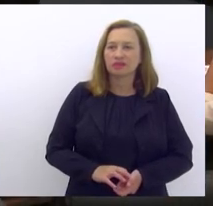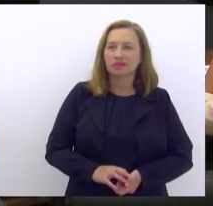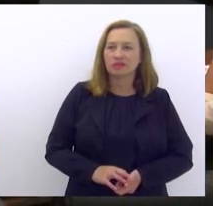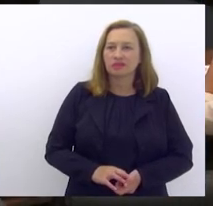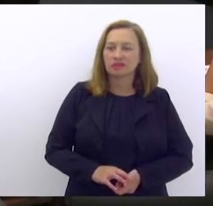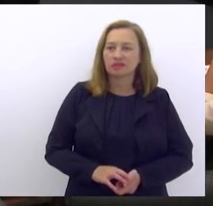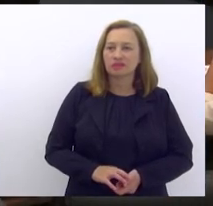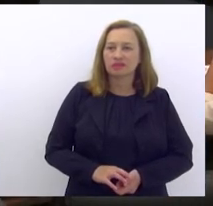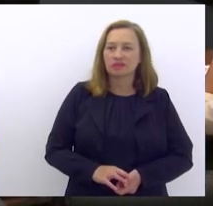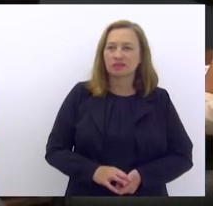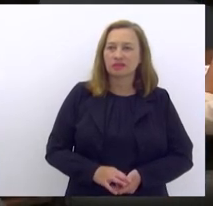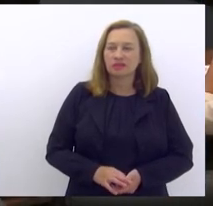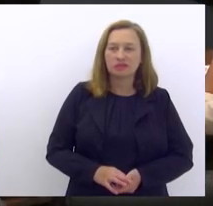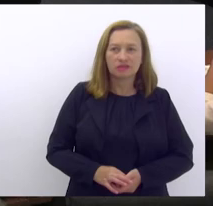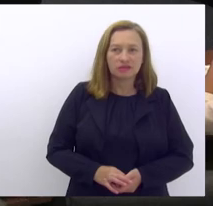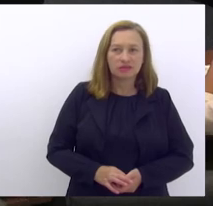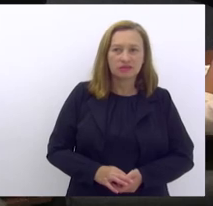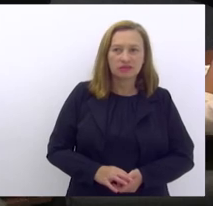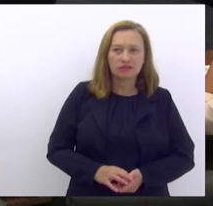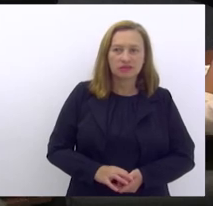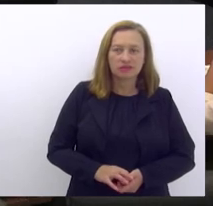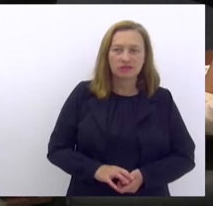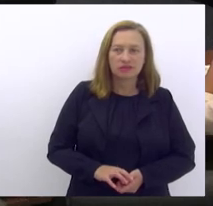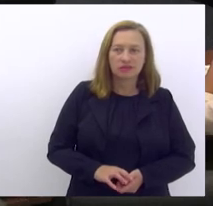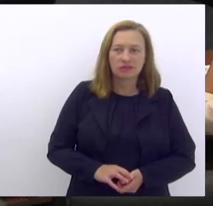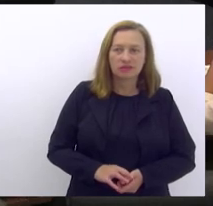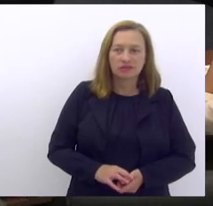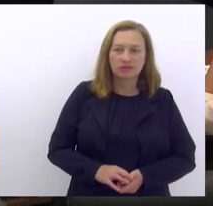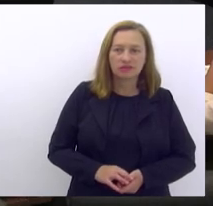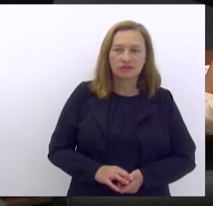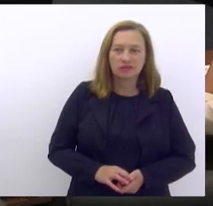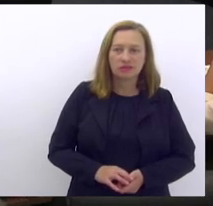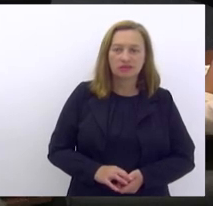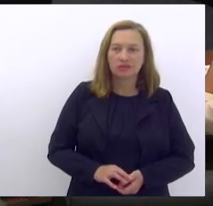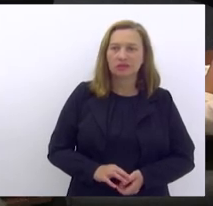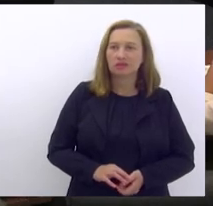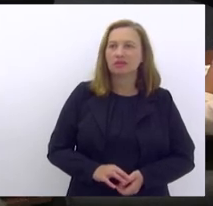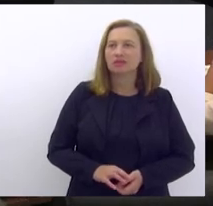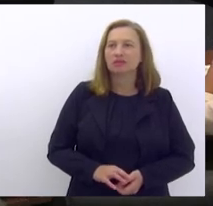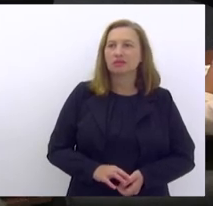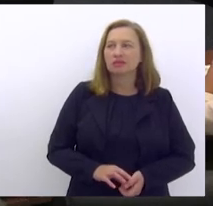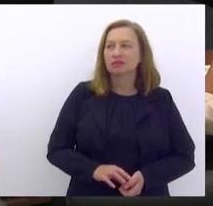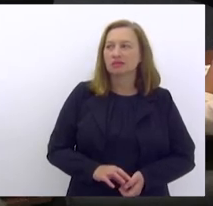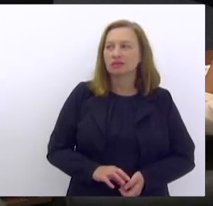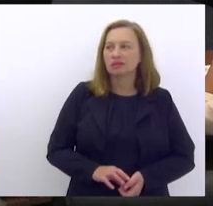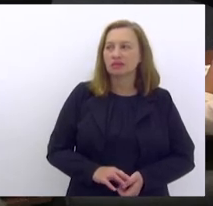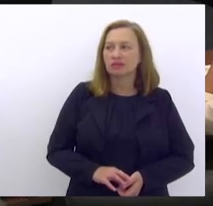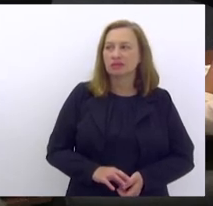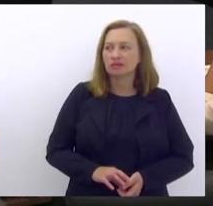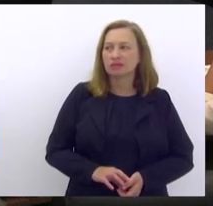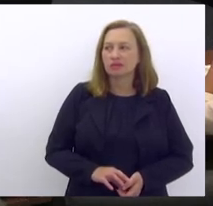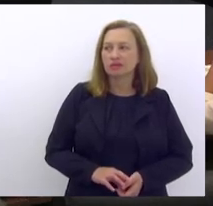É de 21, só quem foi a partir do de 20. É.